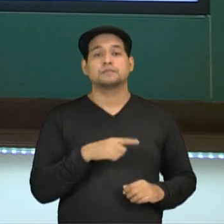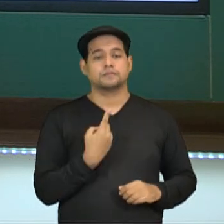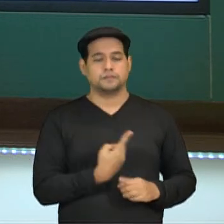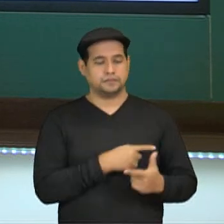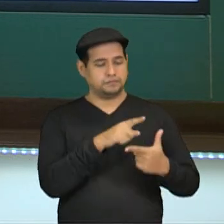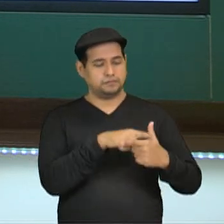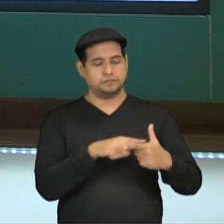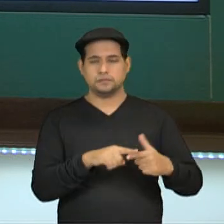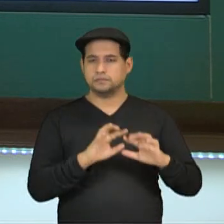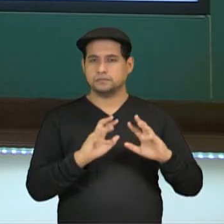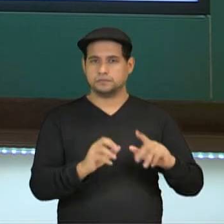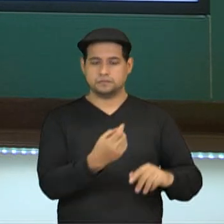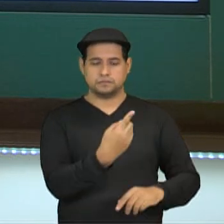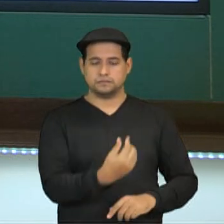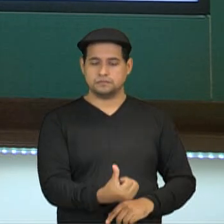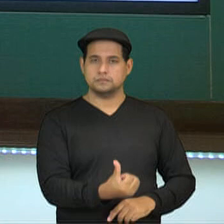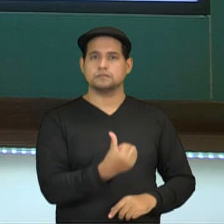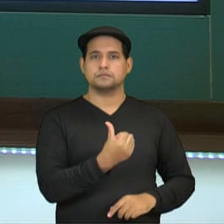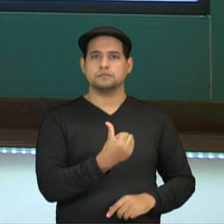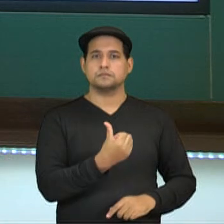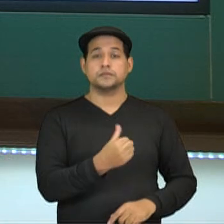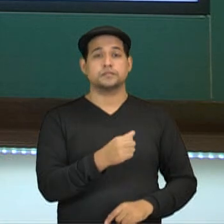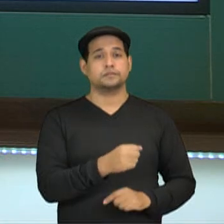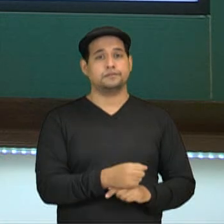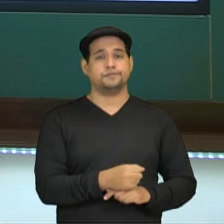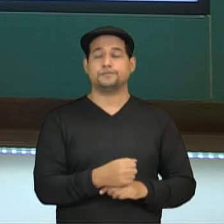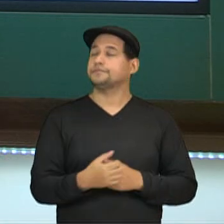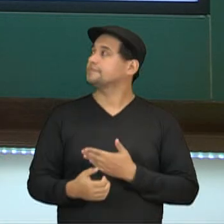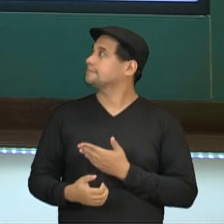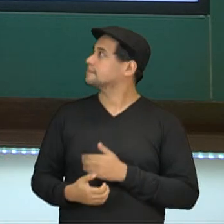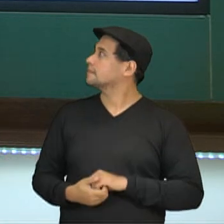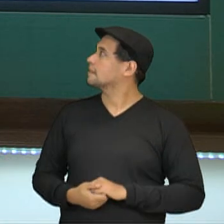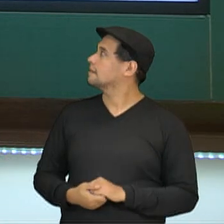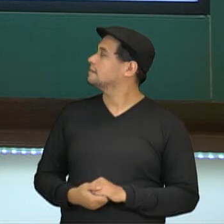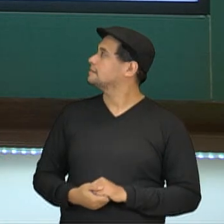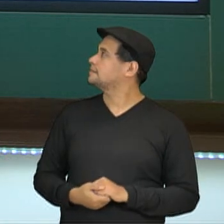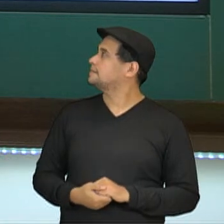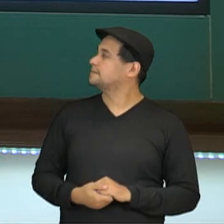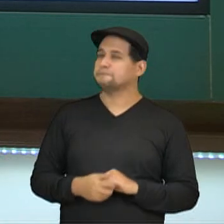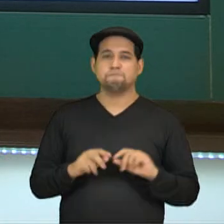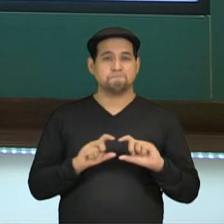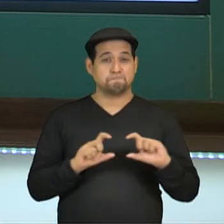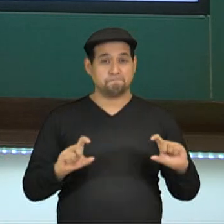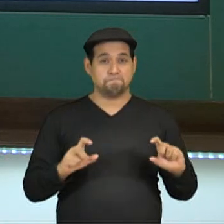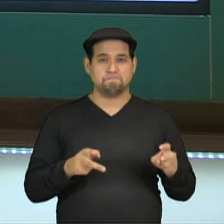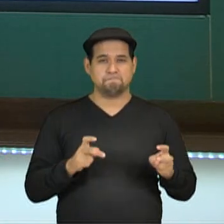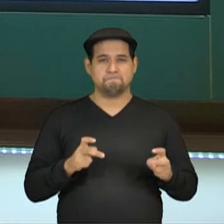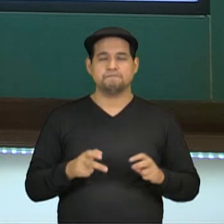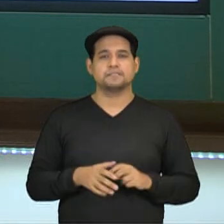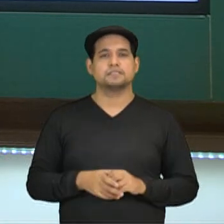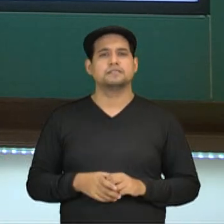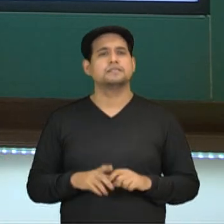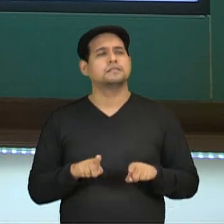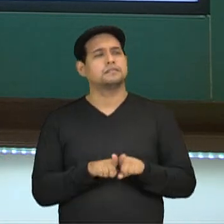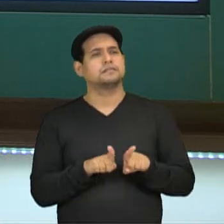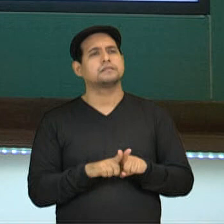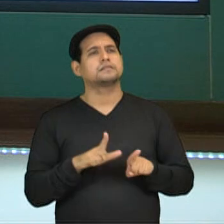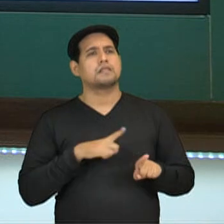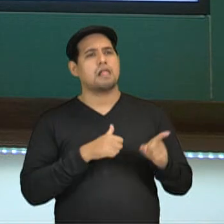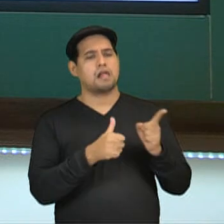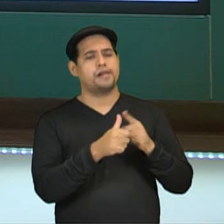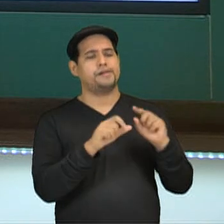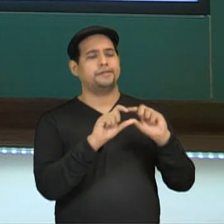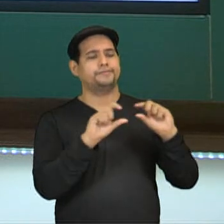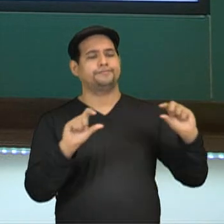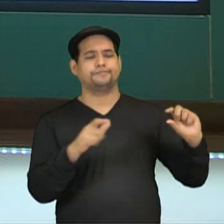toda a equação por 16. Então, dá x ao quadrado menos 2x menos 675. Tanto esta